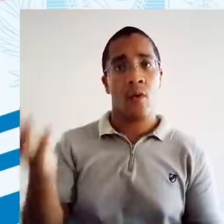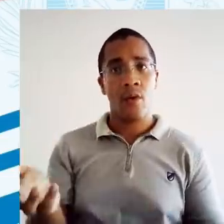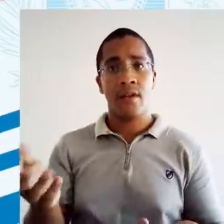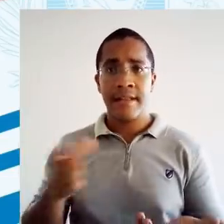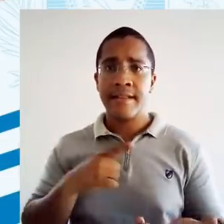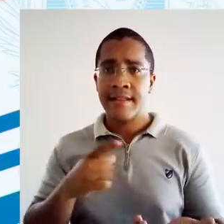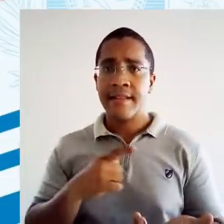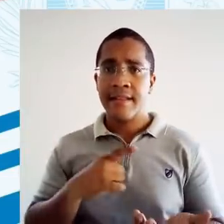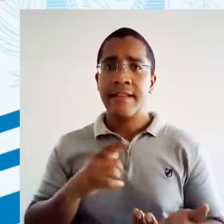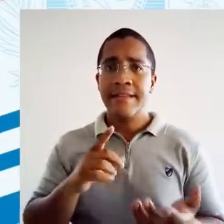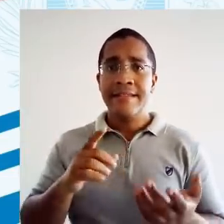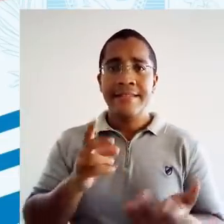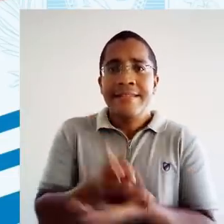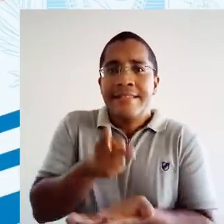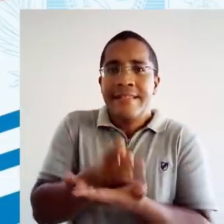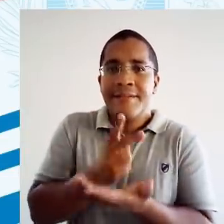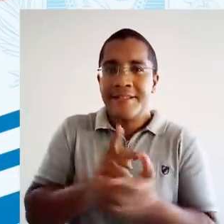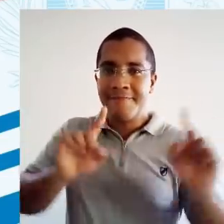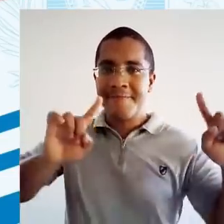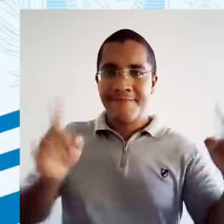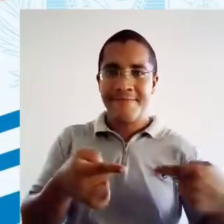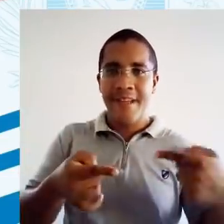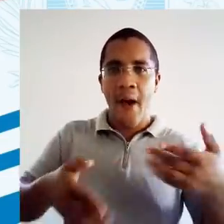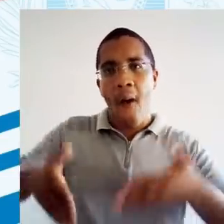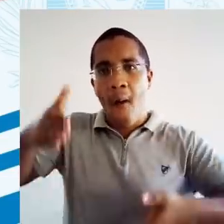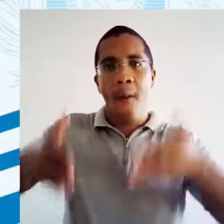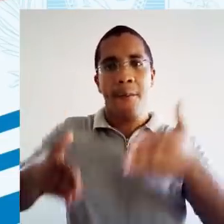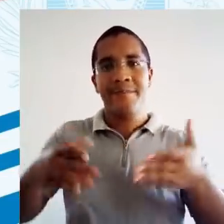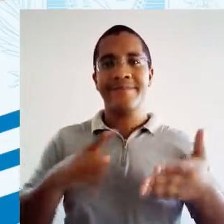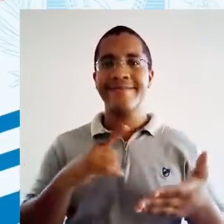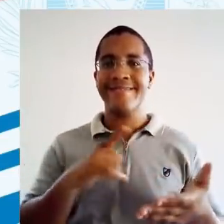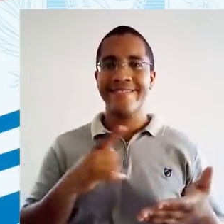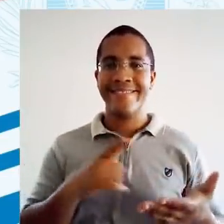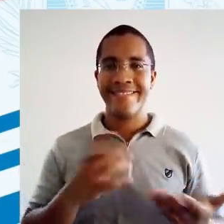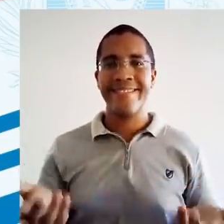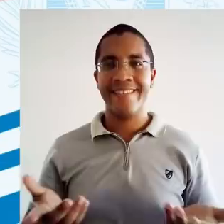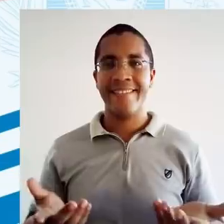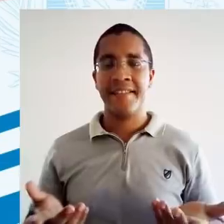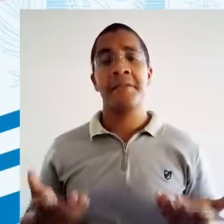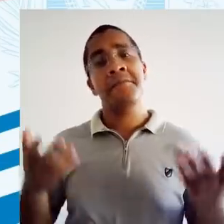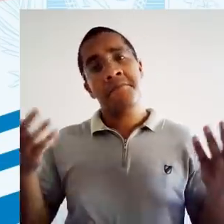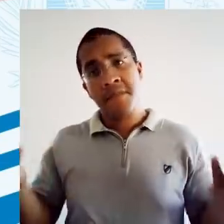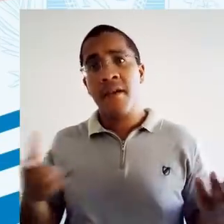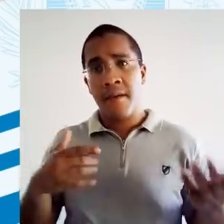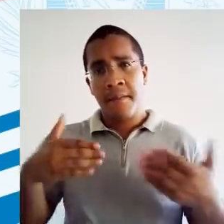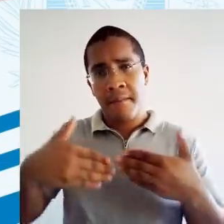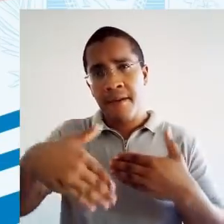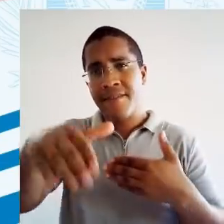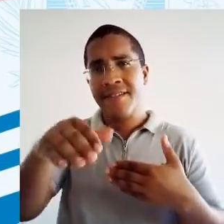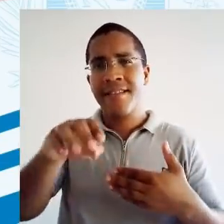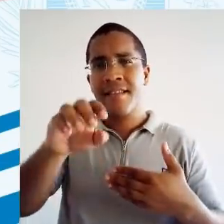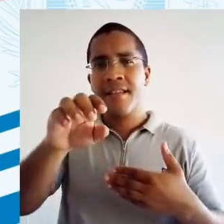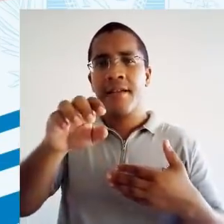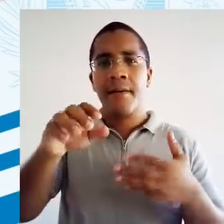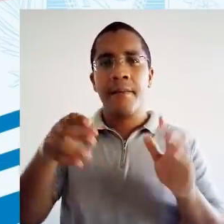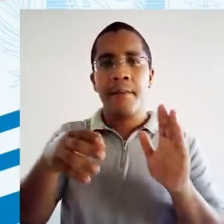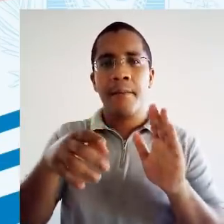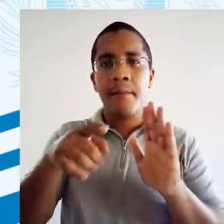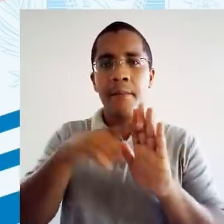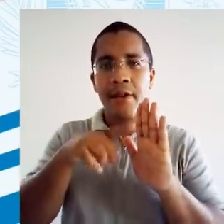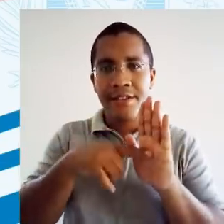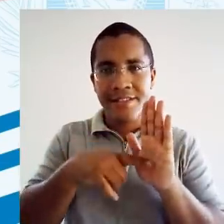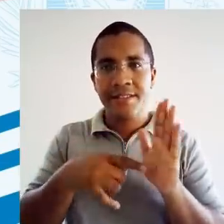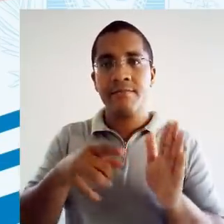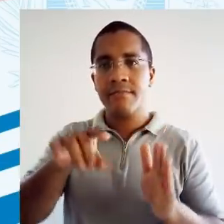tem sempre um campeonato de robótica que é apresentado aí nos semiários. Então, quando tiver um